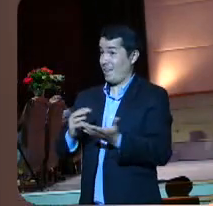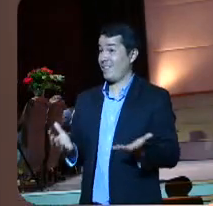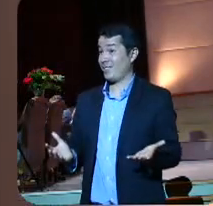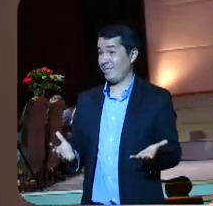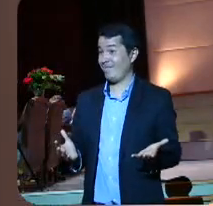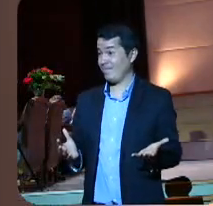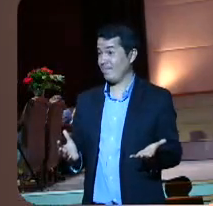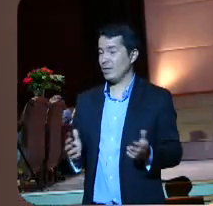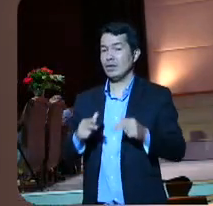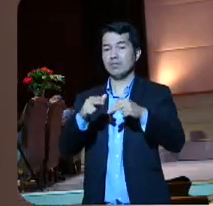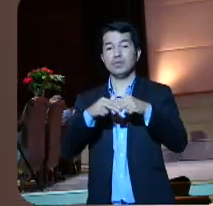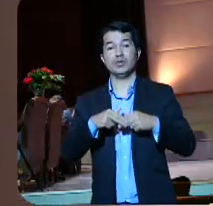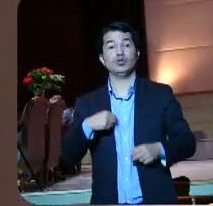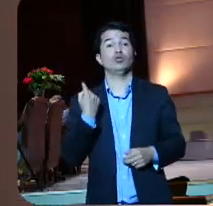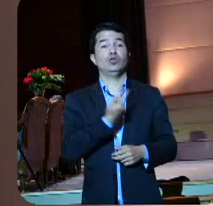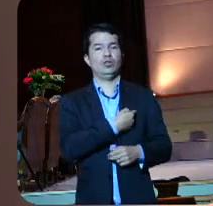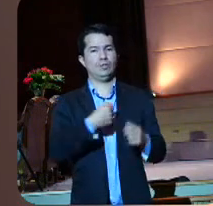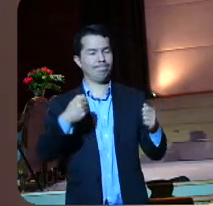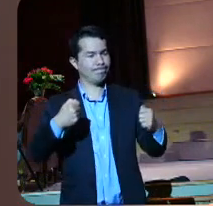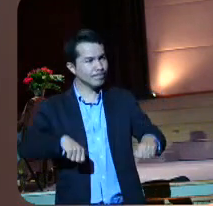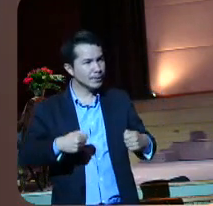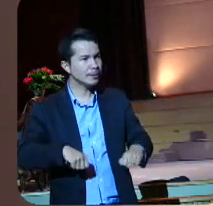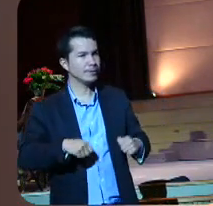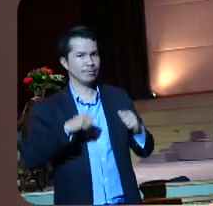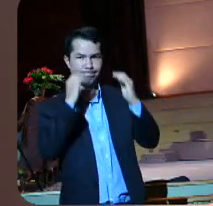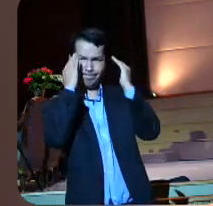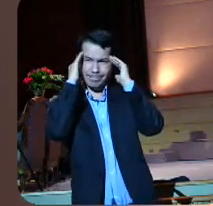se compromete